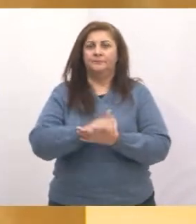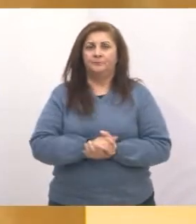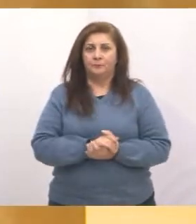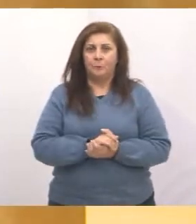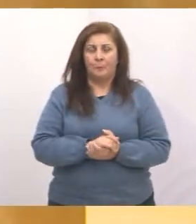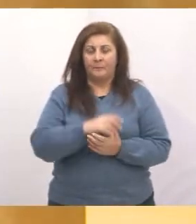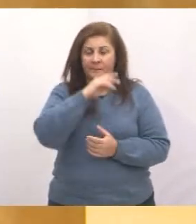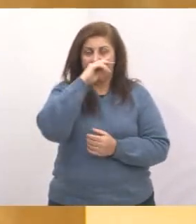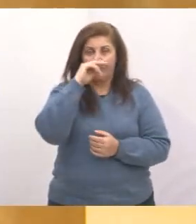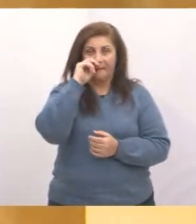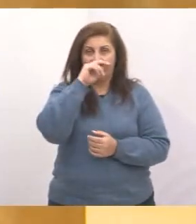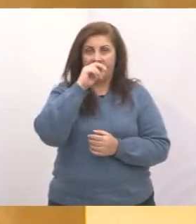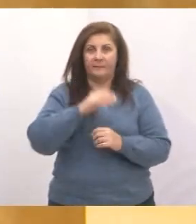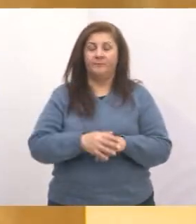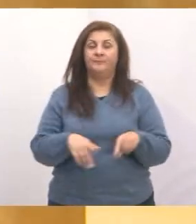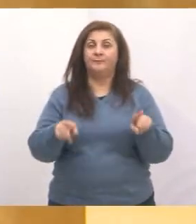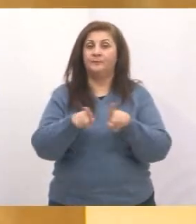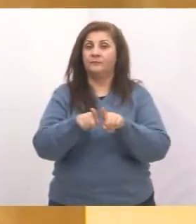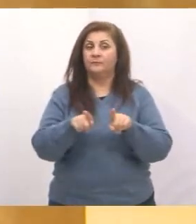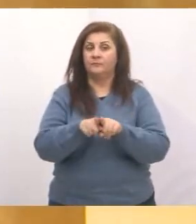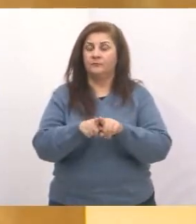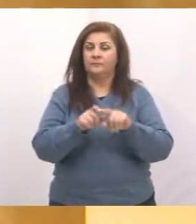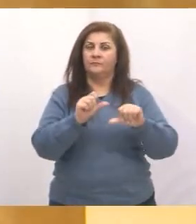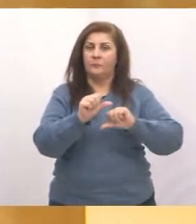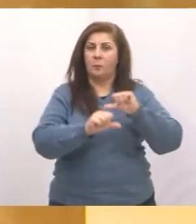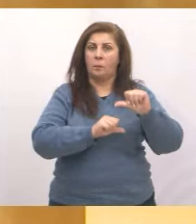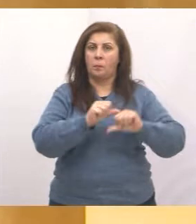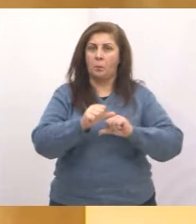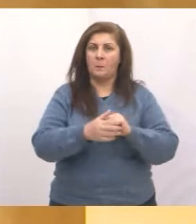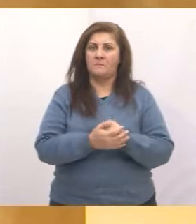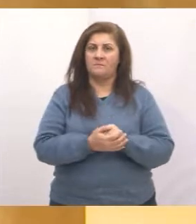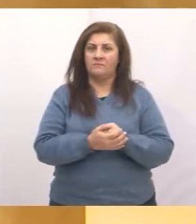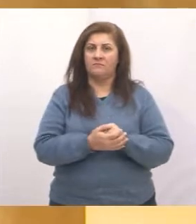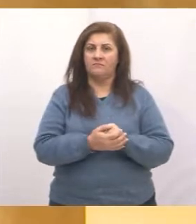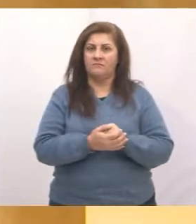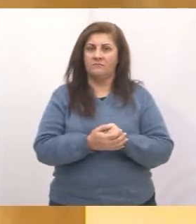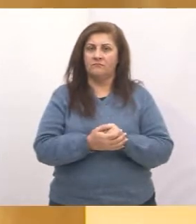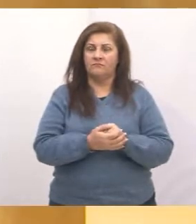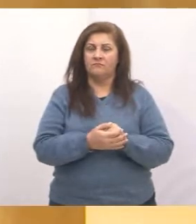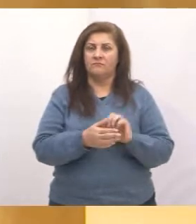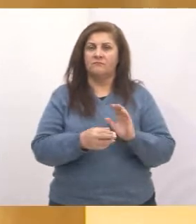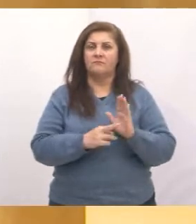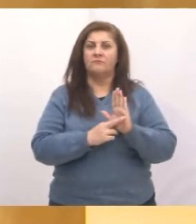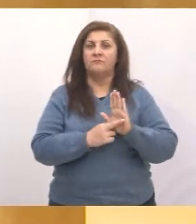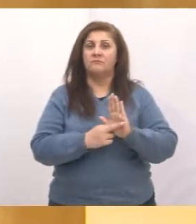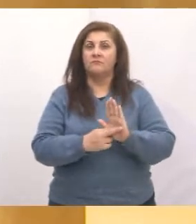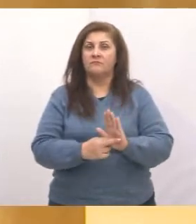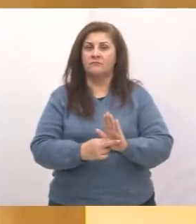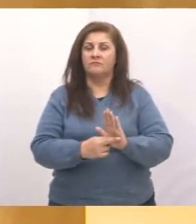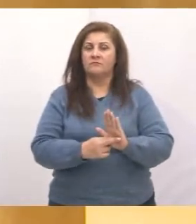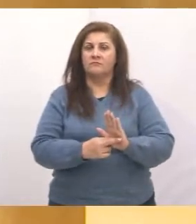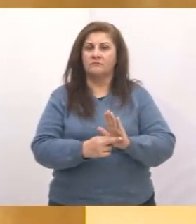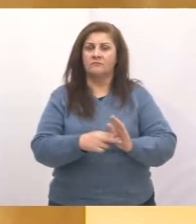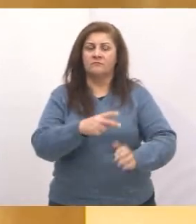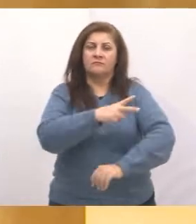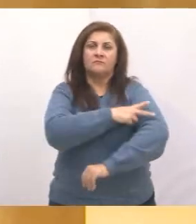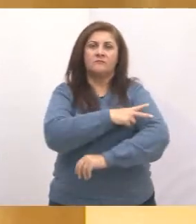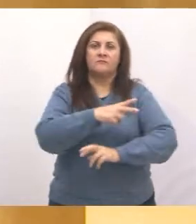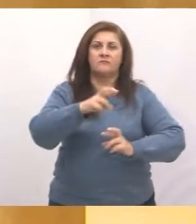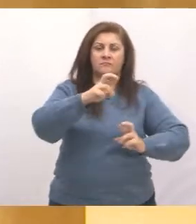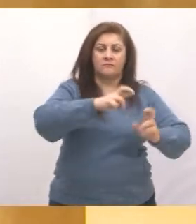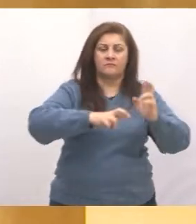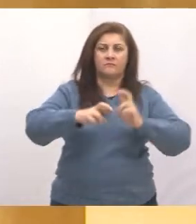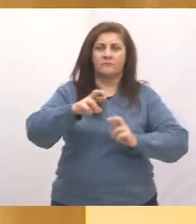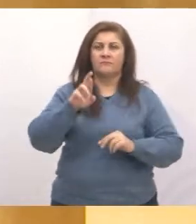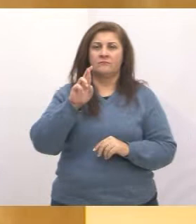isso, e também altera a referência do cargo de fiscal da